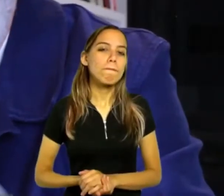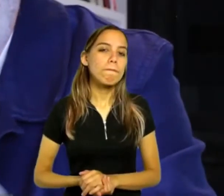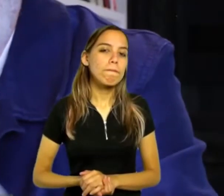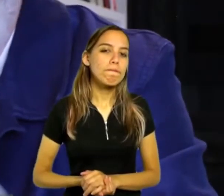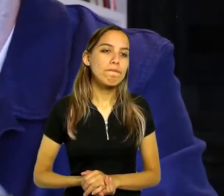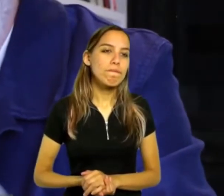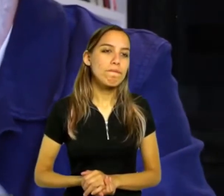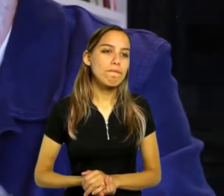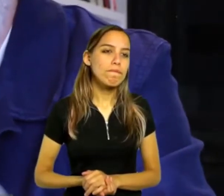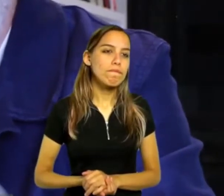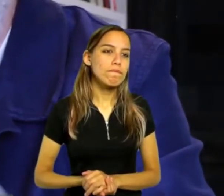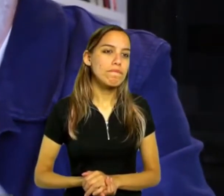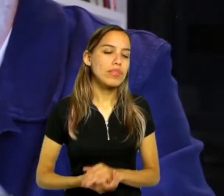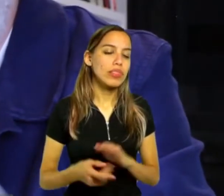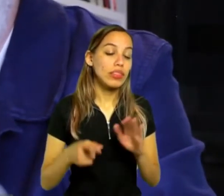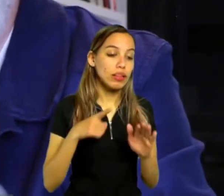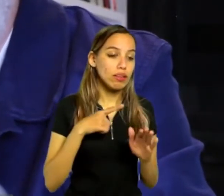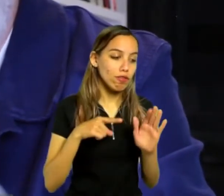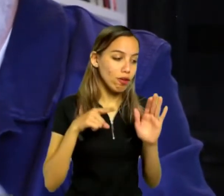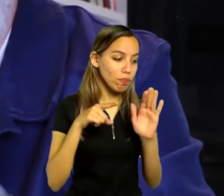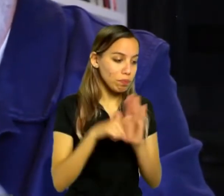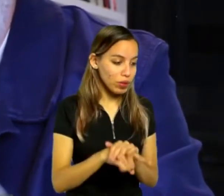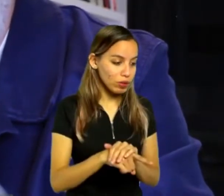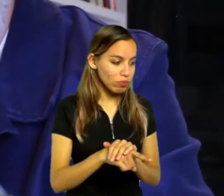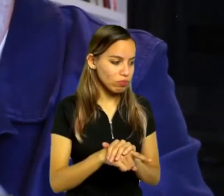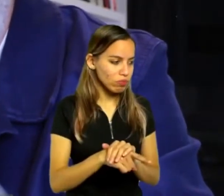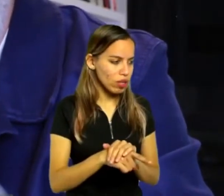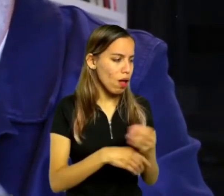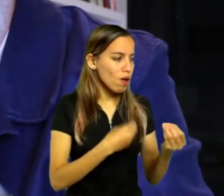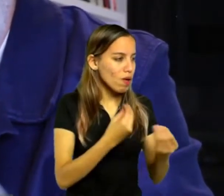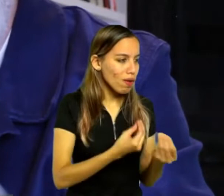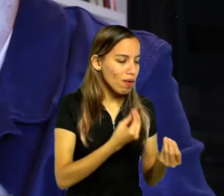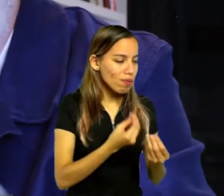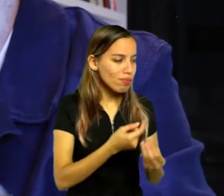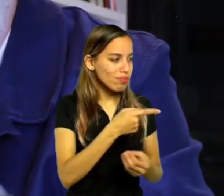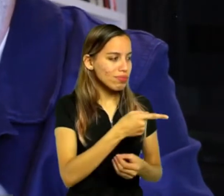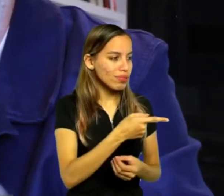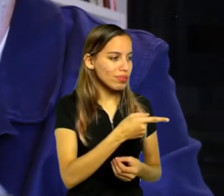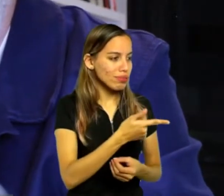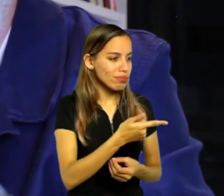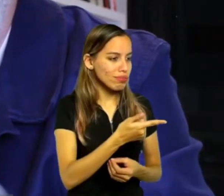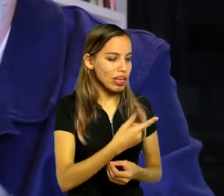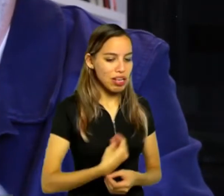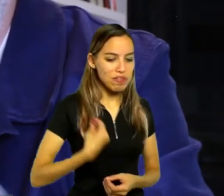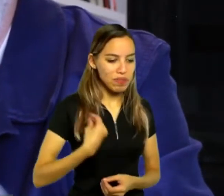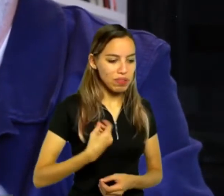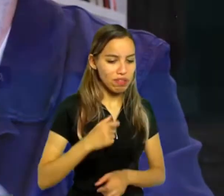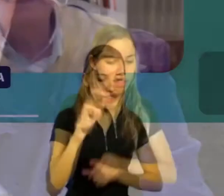mesa branca, e mandou perguntar como é que você convive com os seus hipocondríacos.